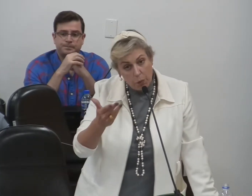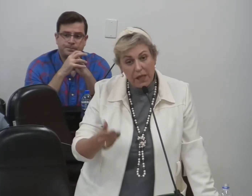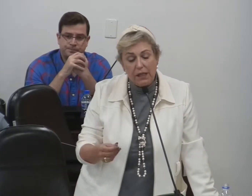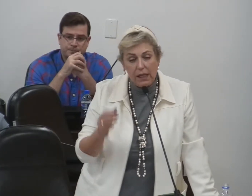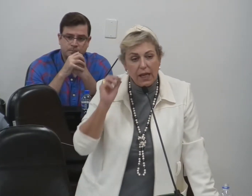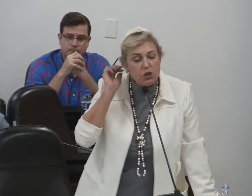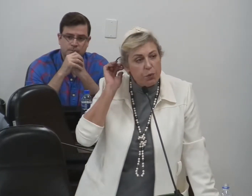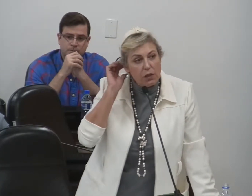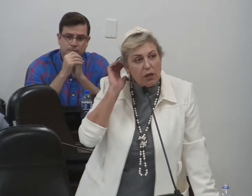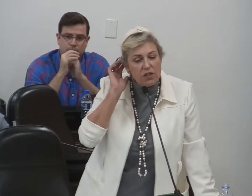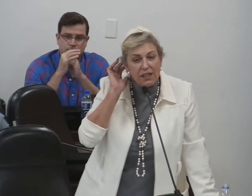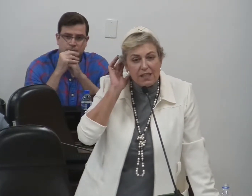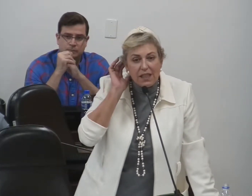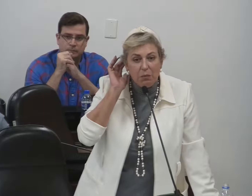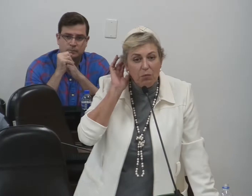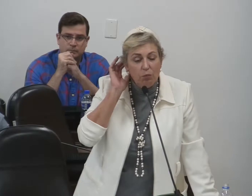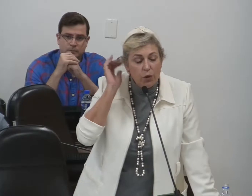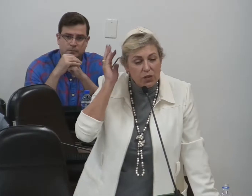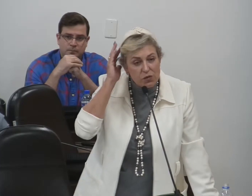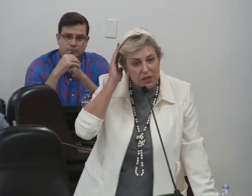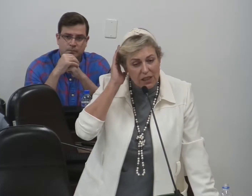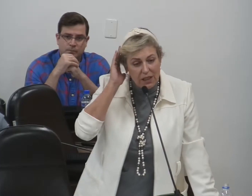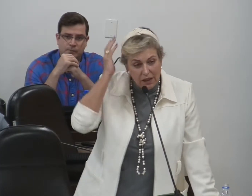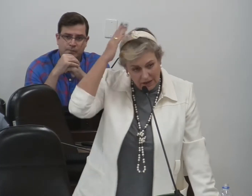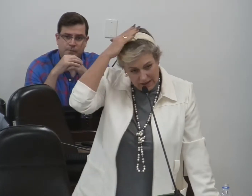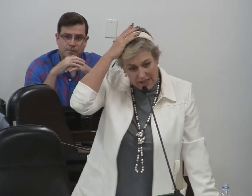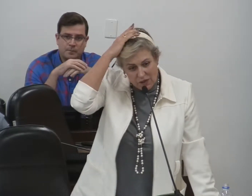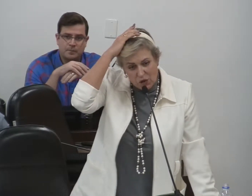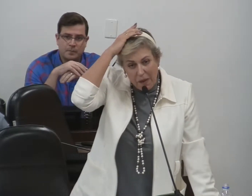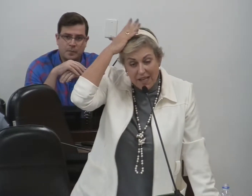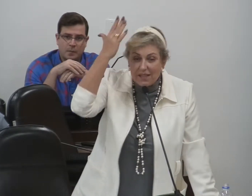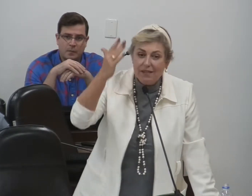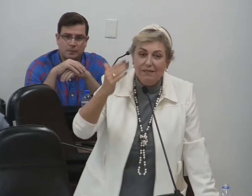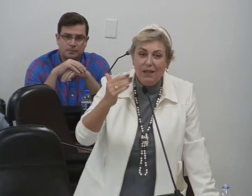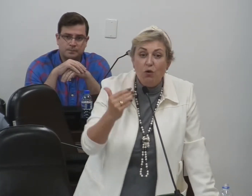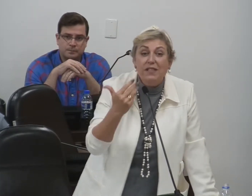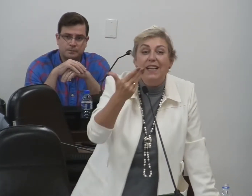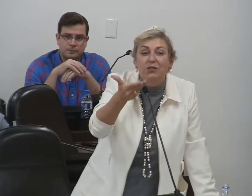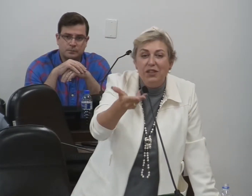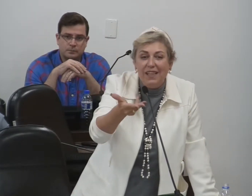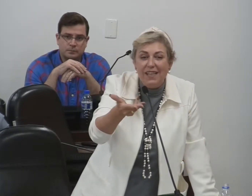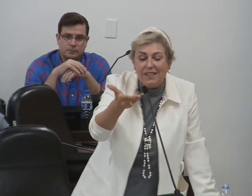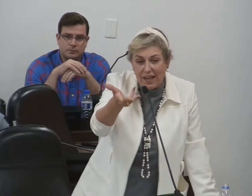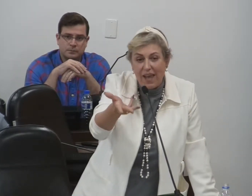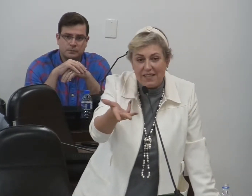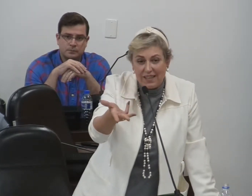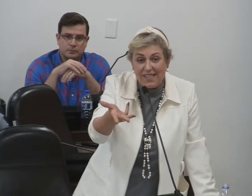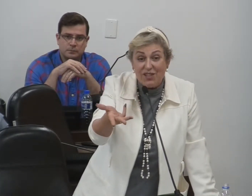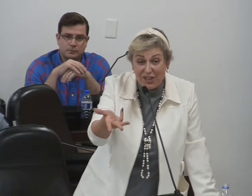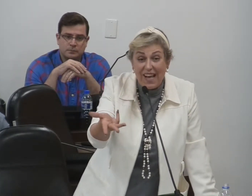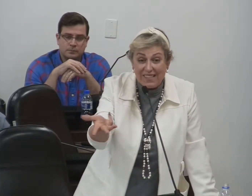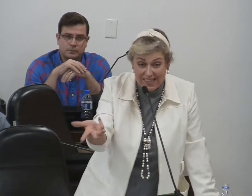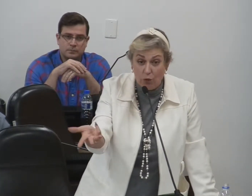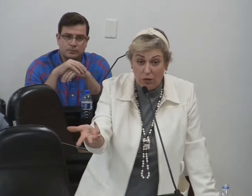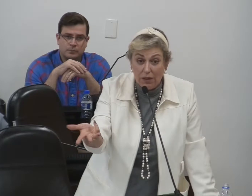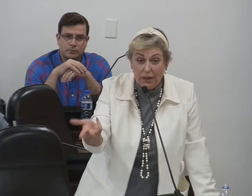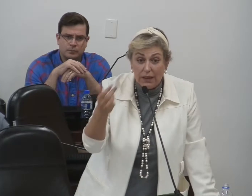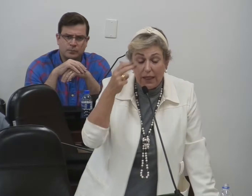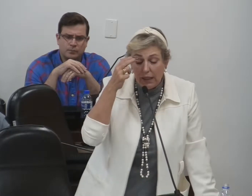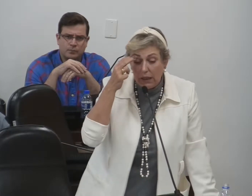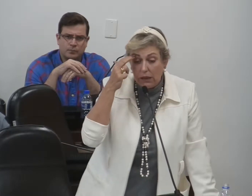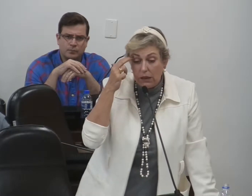mas é muito pertinente, porque tenho certeza que muitos que têm seus pets não gostariam de ter essa destinação.